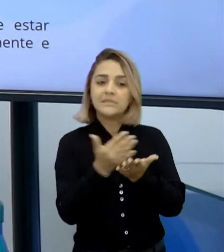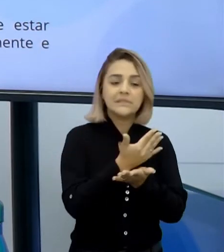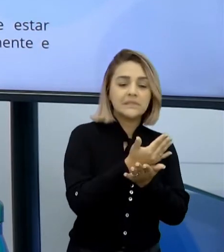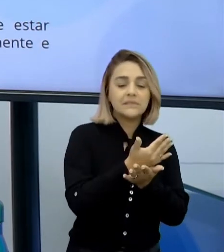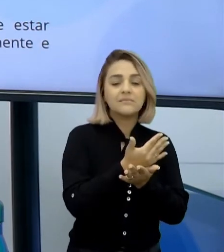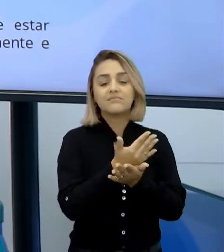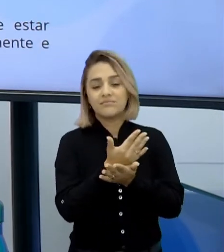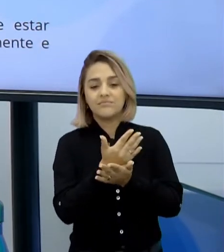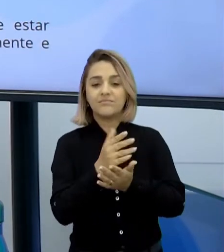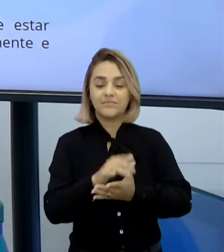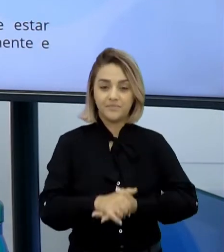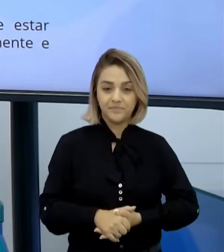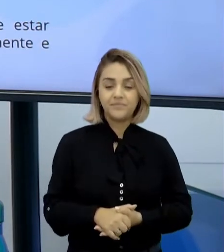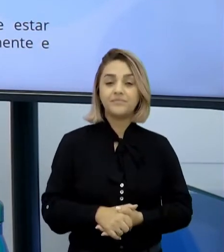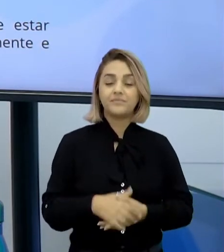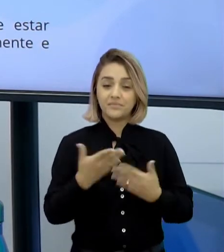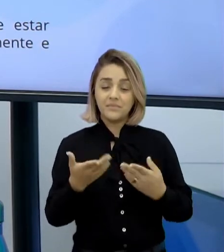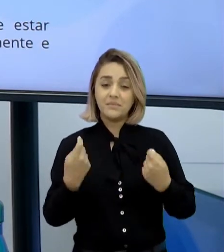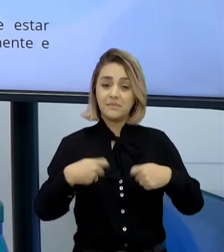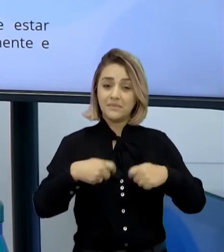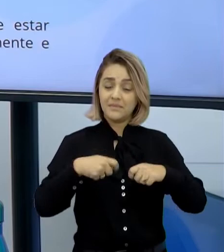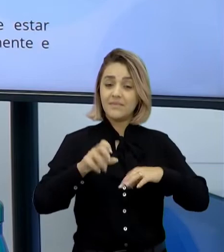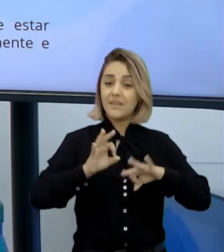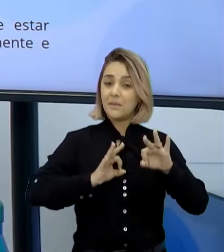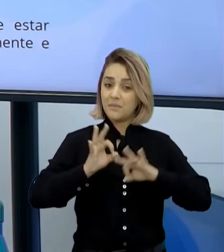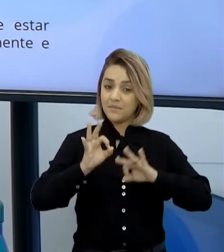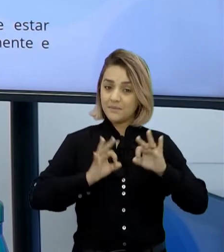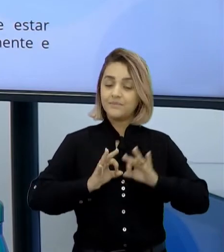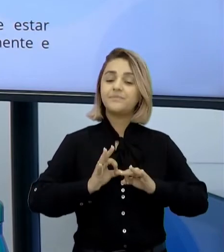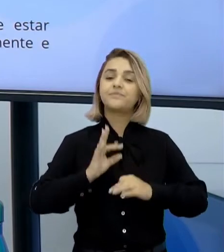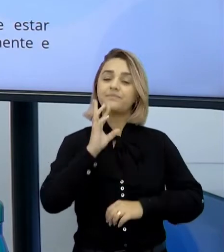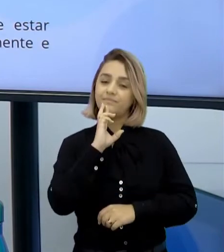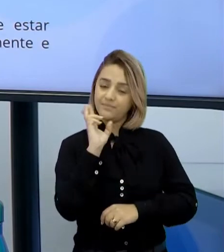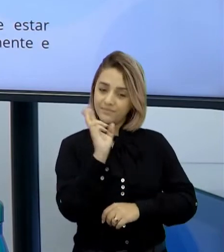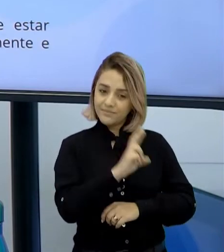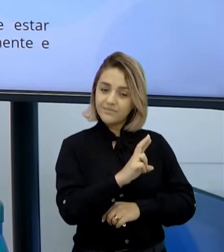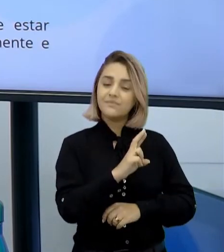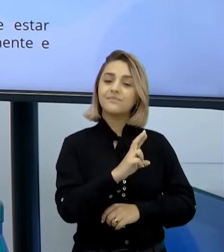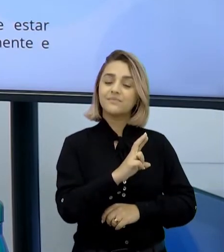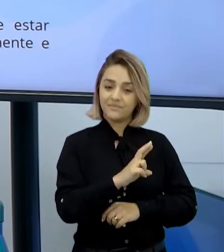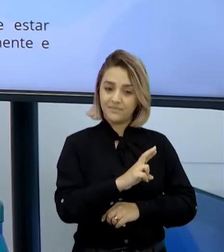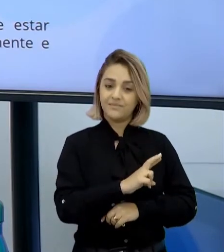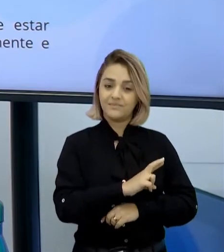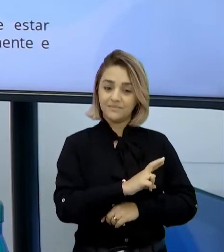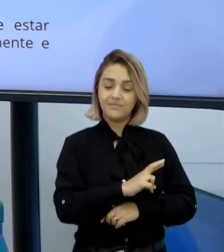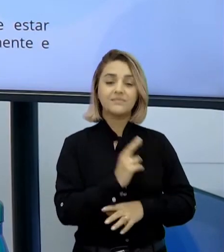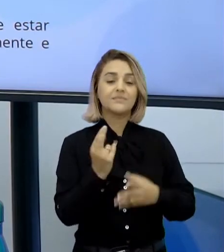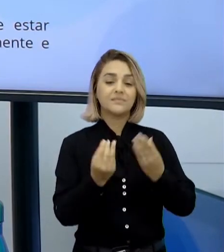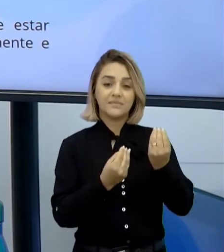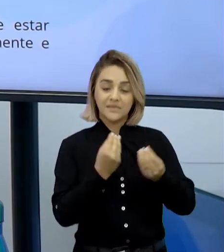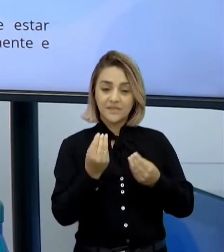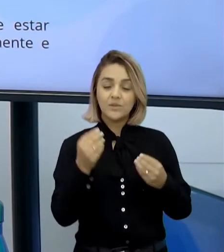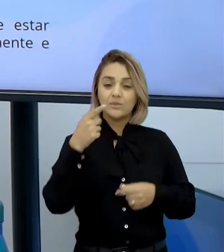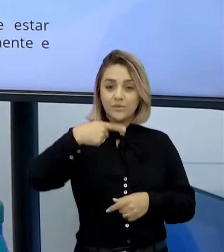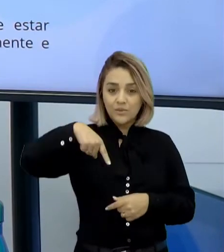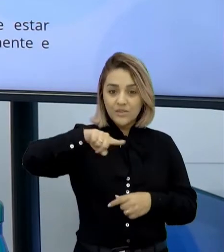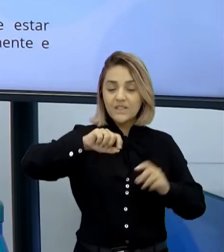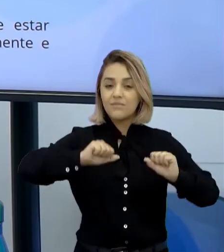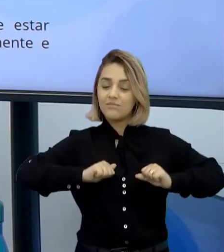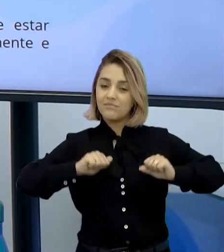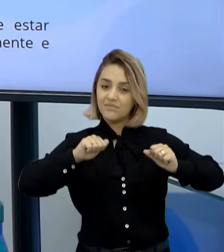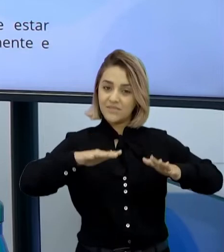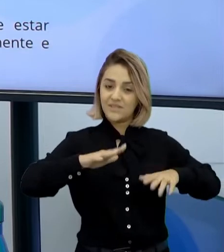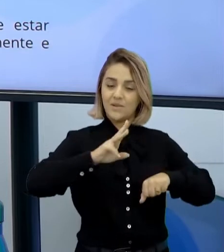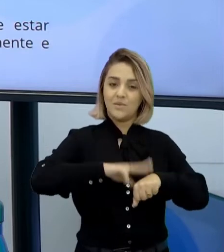um pouquinho para cá e estar preparado também para essa resposta do entrevistado e como você vai agir ali naquele